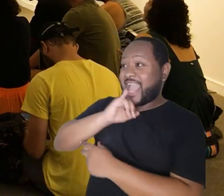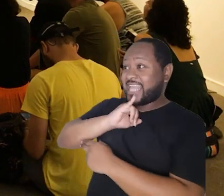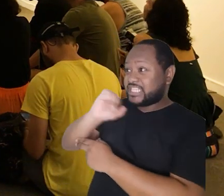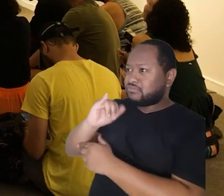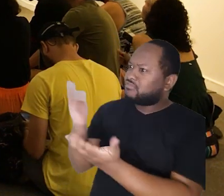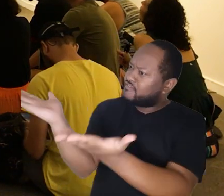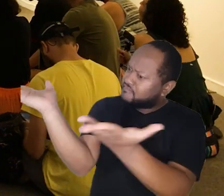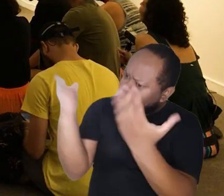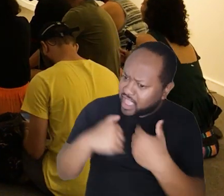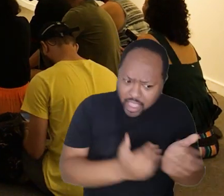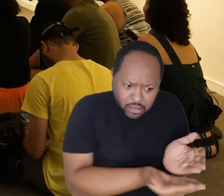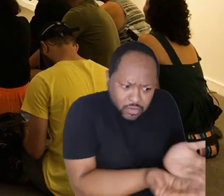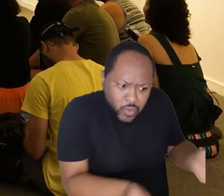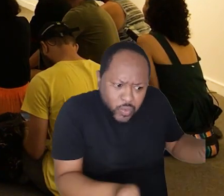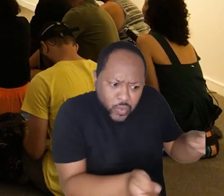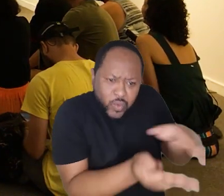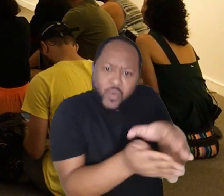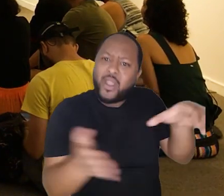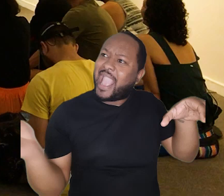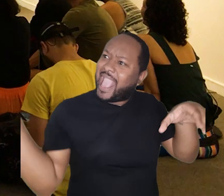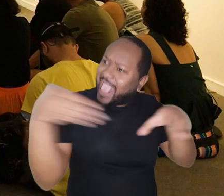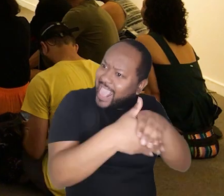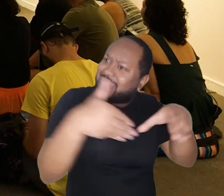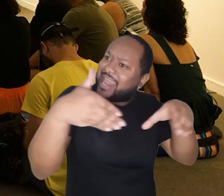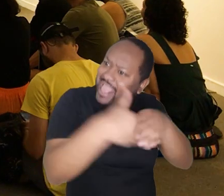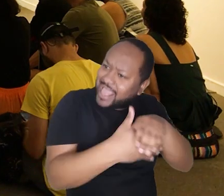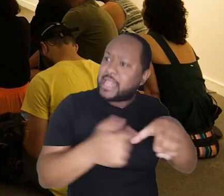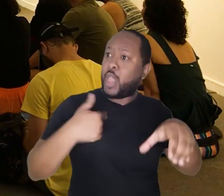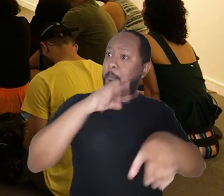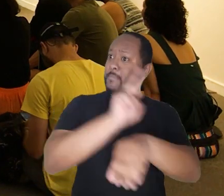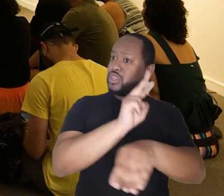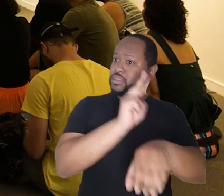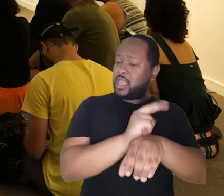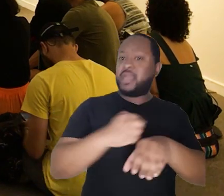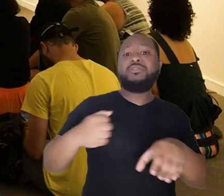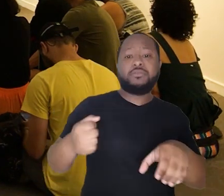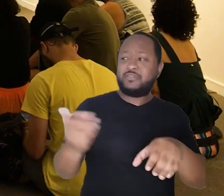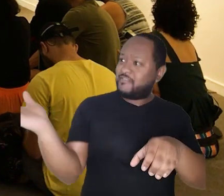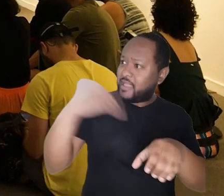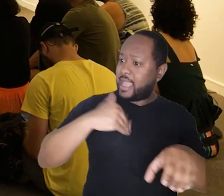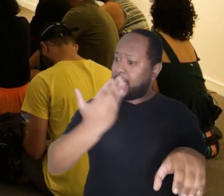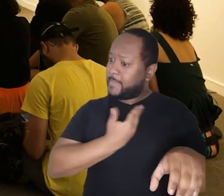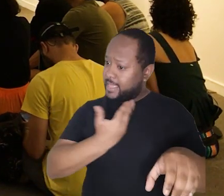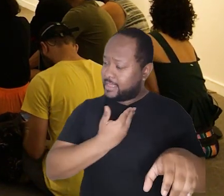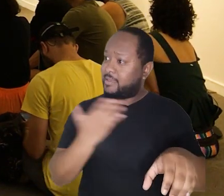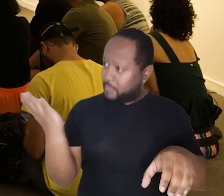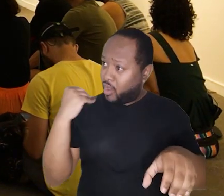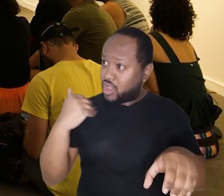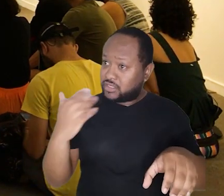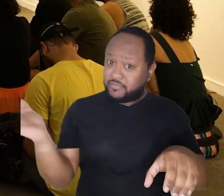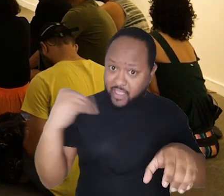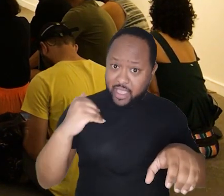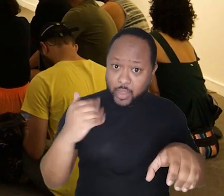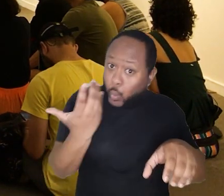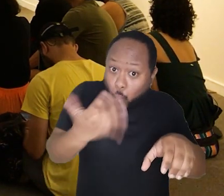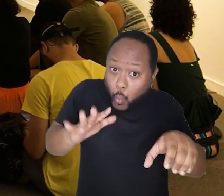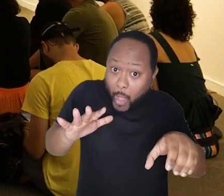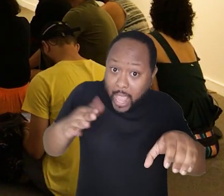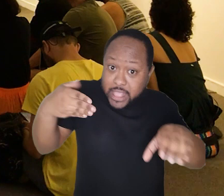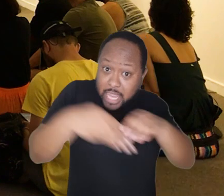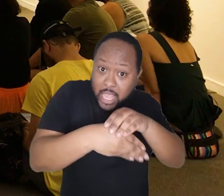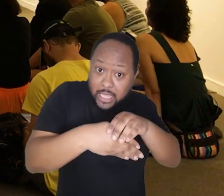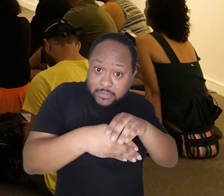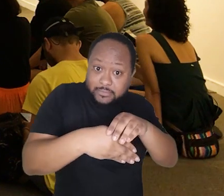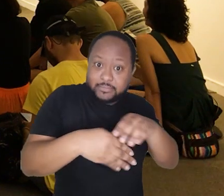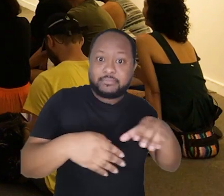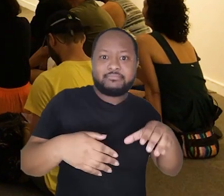eu vou proteger vocês. É só entrar. Pode entrar, entra. Pode entrar, amiga vespa. Pode entrar. Não quer entrar? Isso,